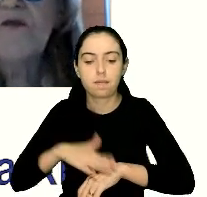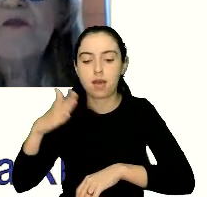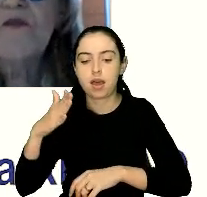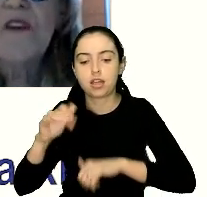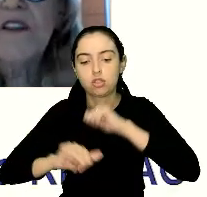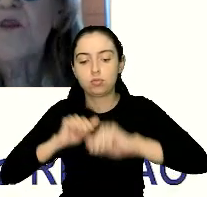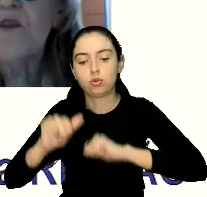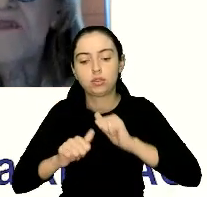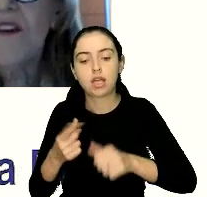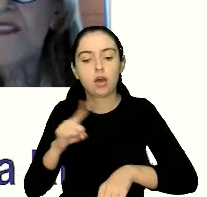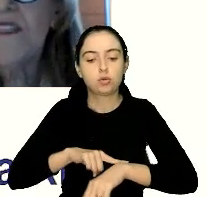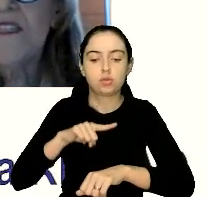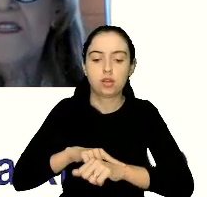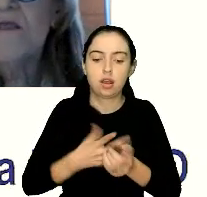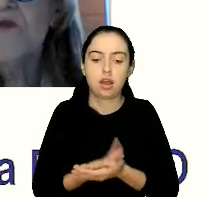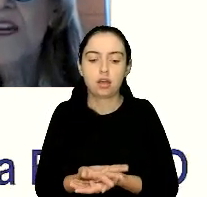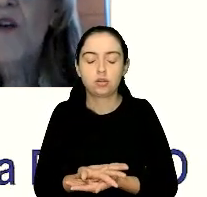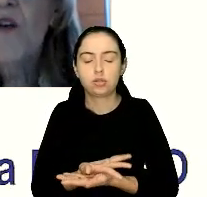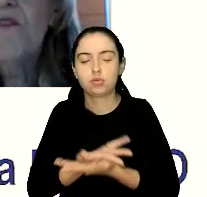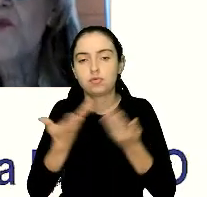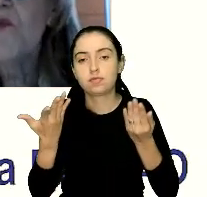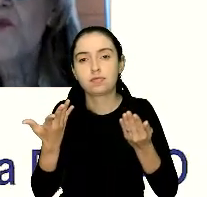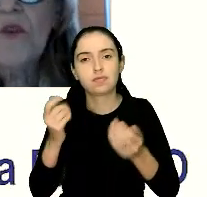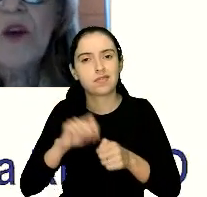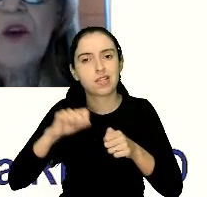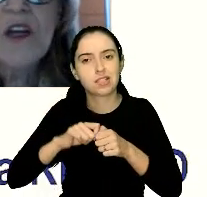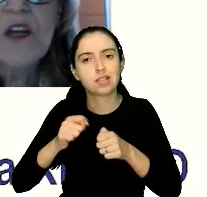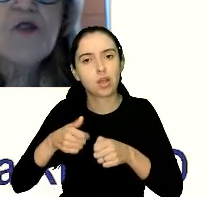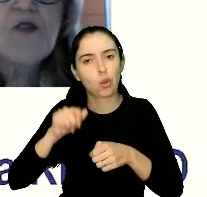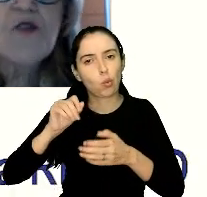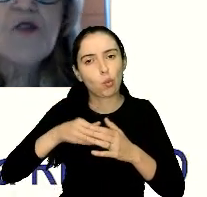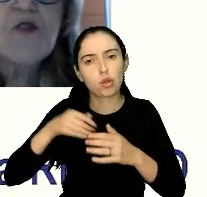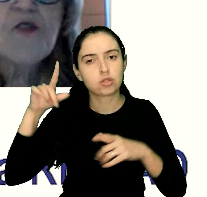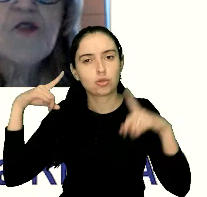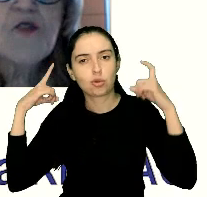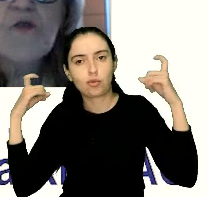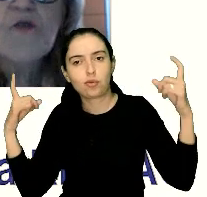nossos horários, vamos fazer coisas que fazíamos, ouvir música, tocar